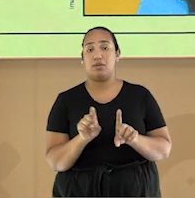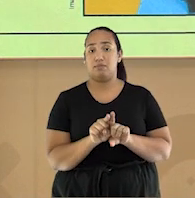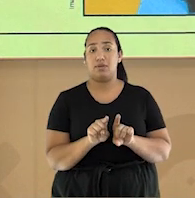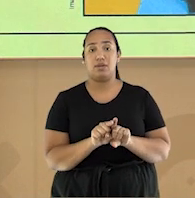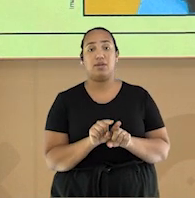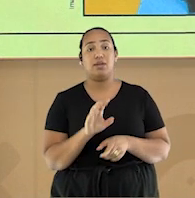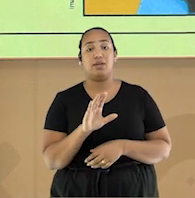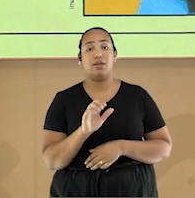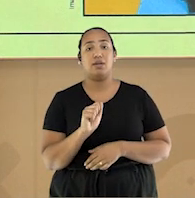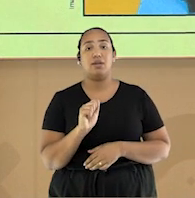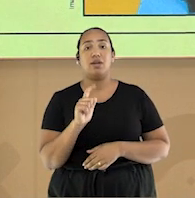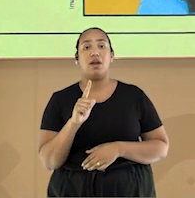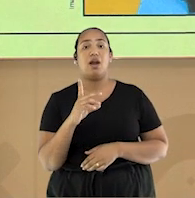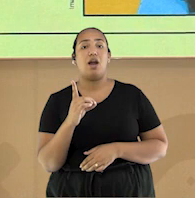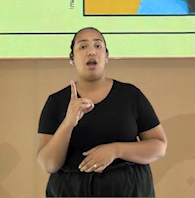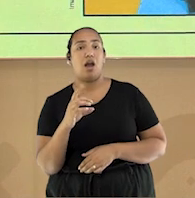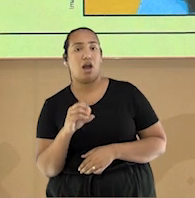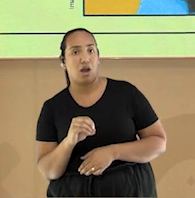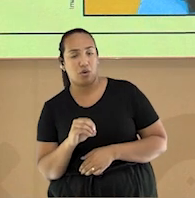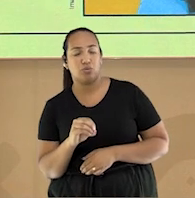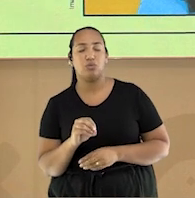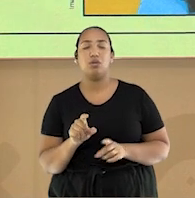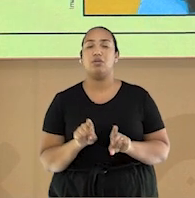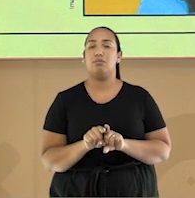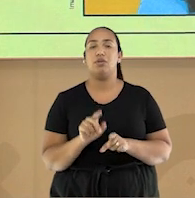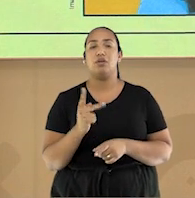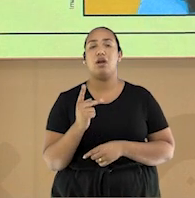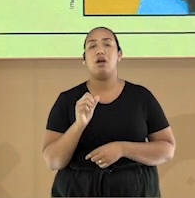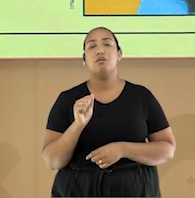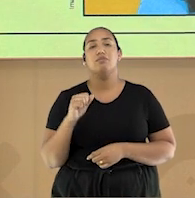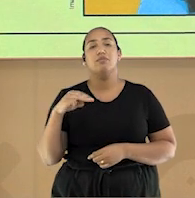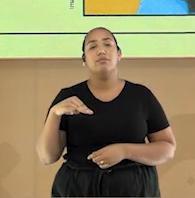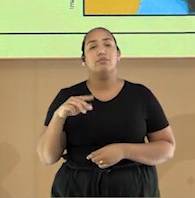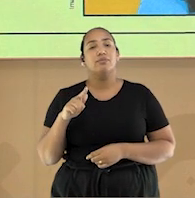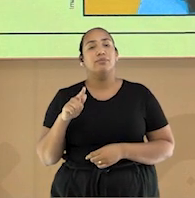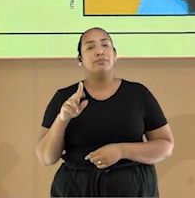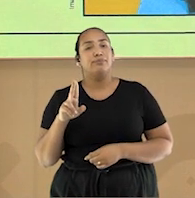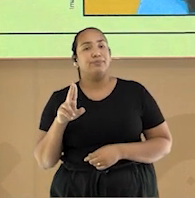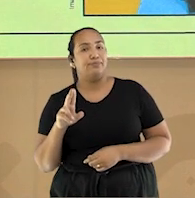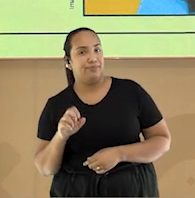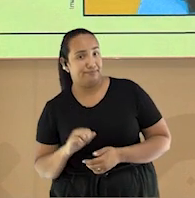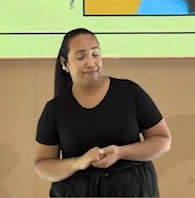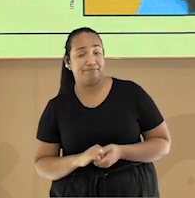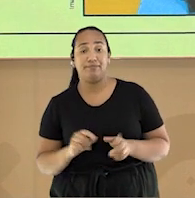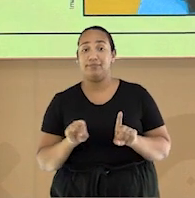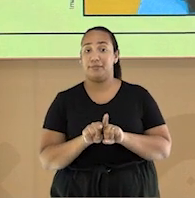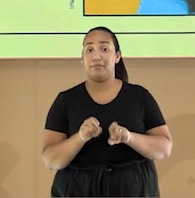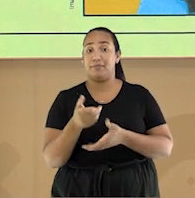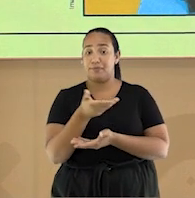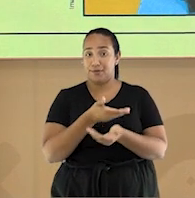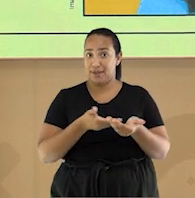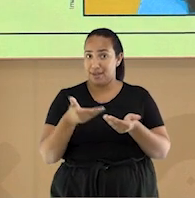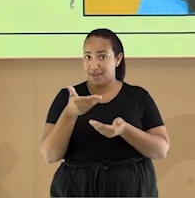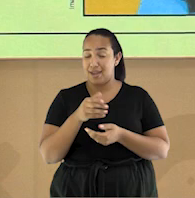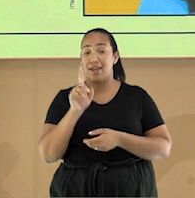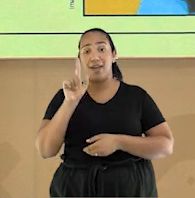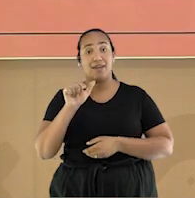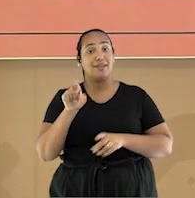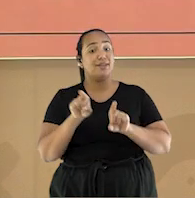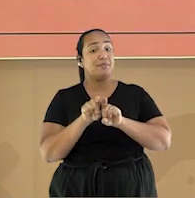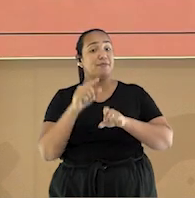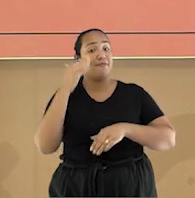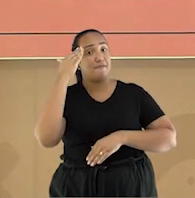de cabidela, o angu, o cuscuz salgado e a moqueca e a famosa feijoada. E os